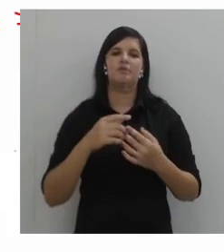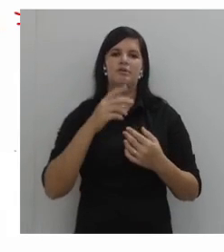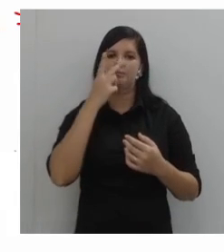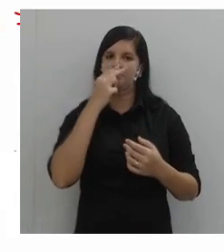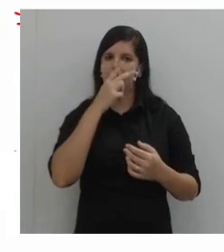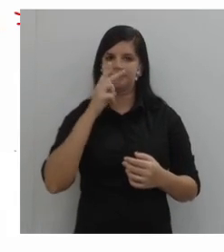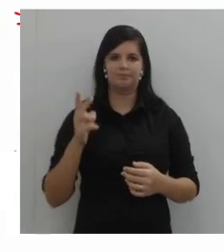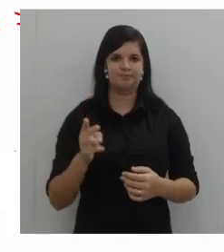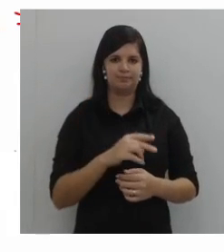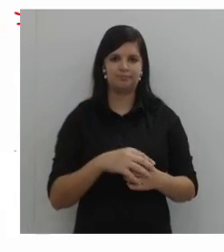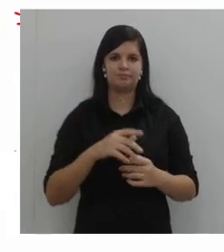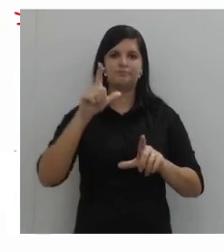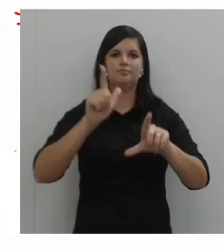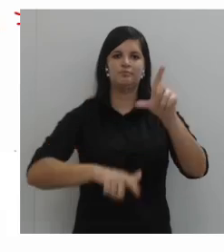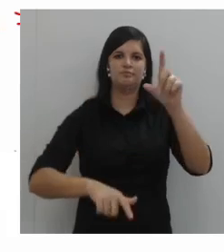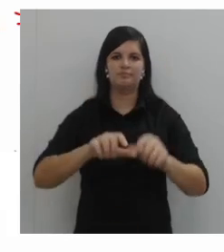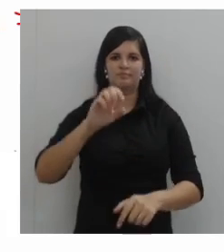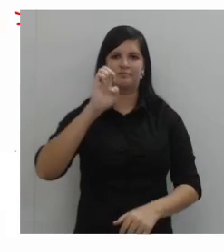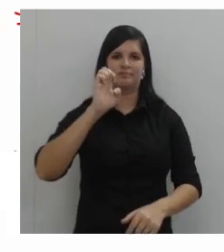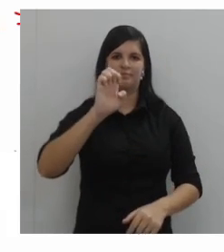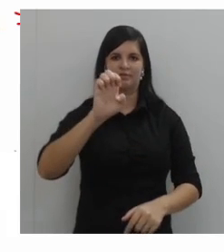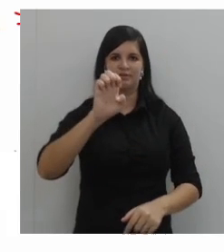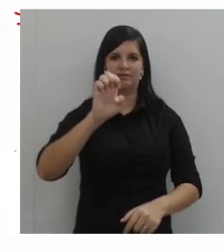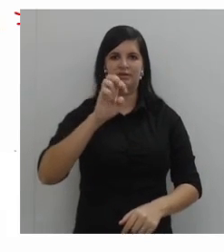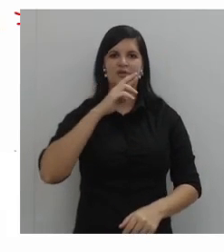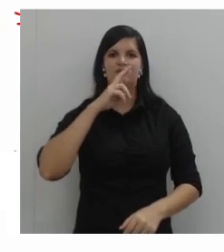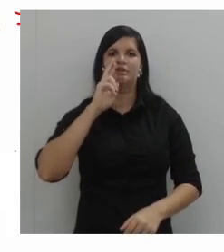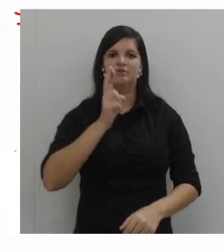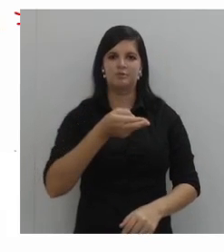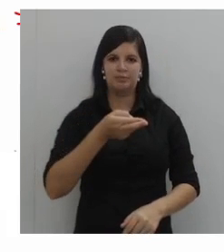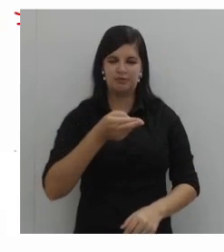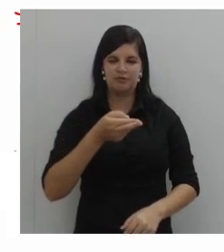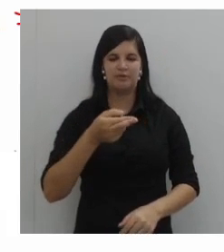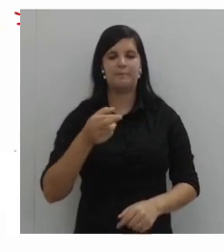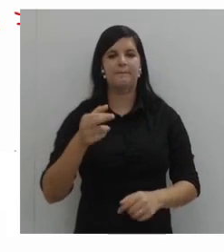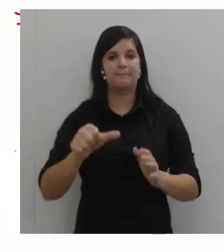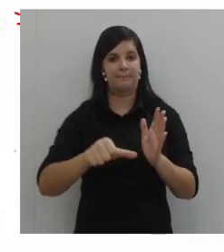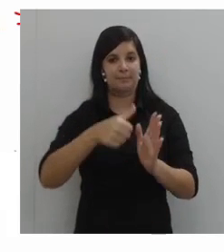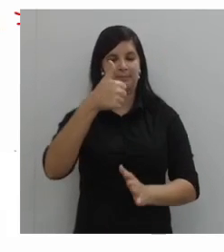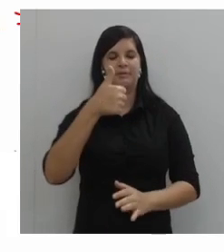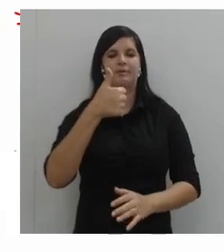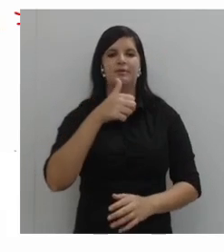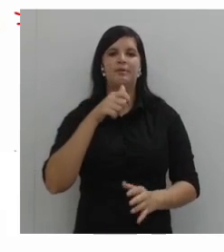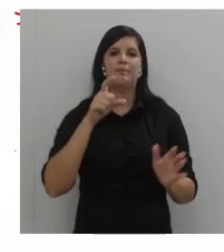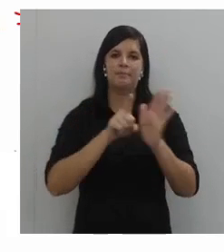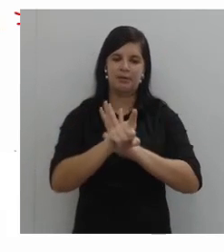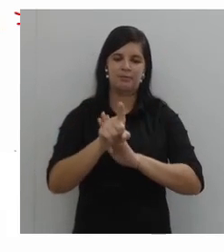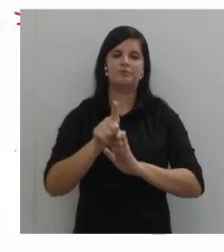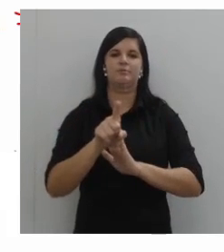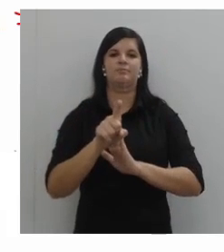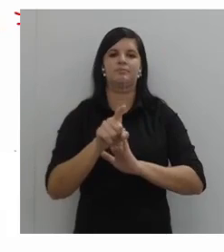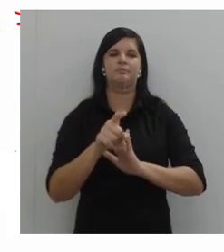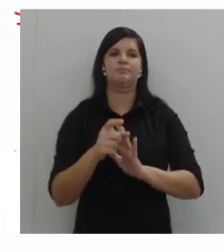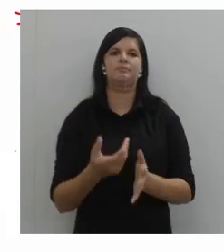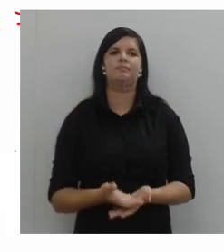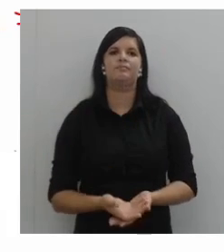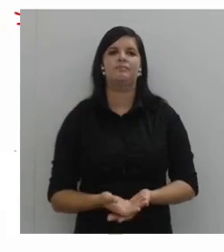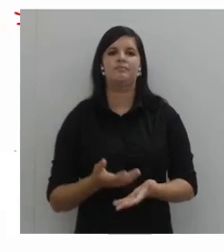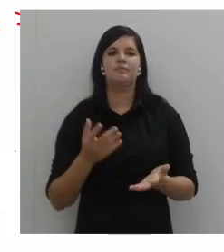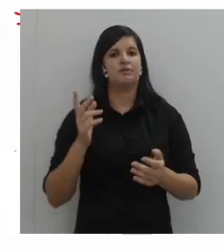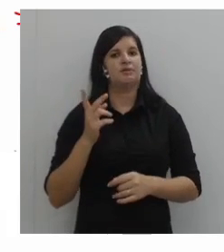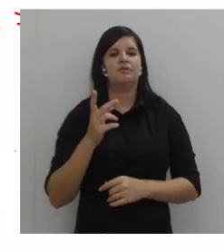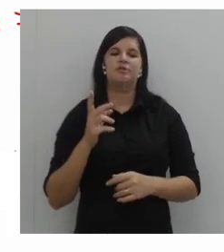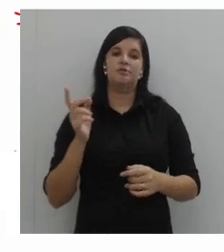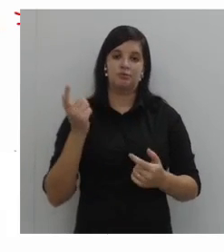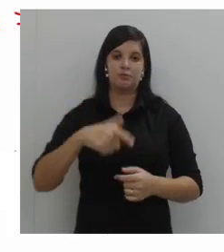coisa, beleza? Então, letra E é a resposta dessa primeira questão de hoje, tratando de escala. Então, eu vou frisar aqui mais uma